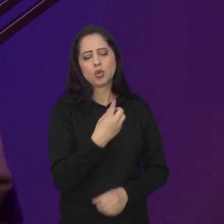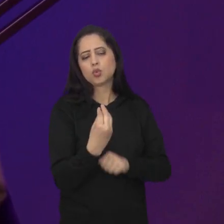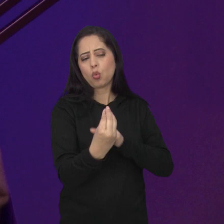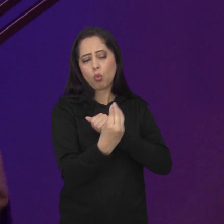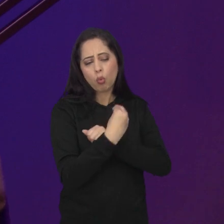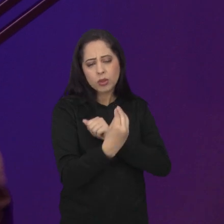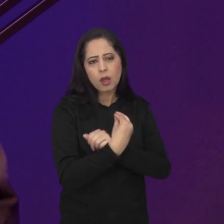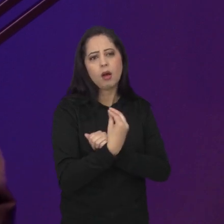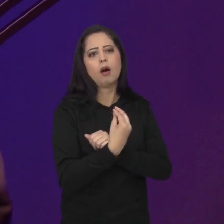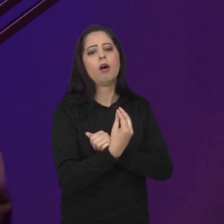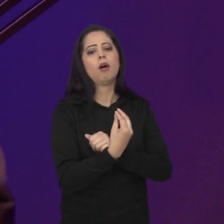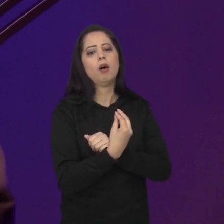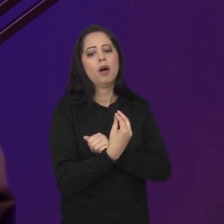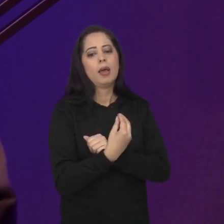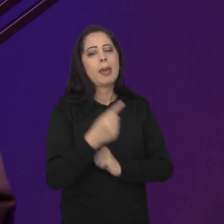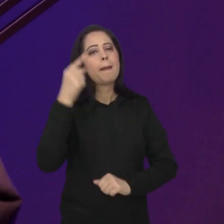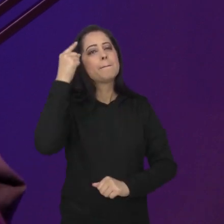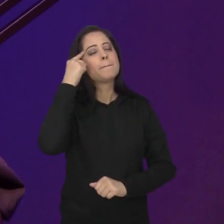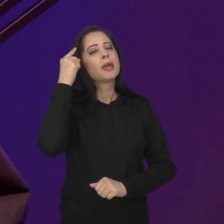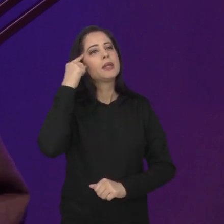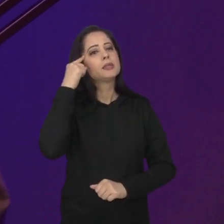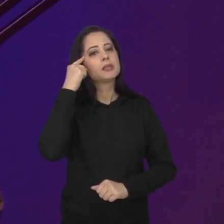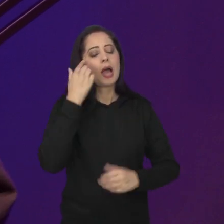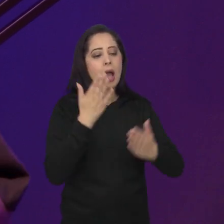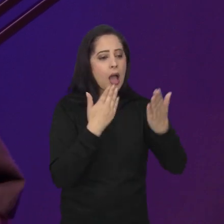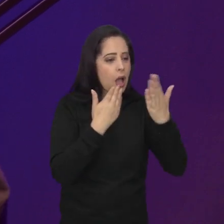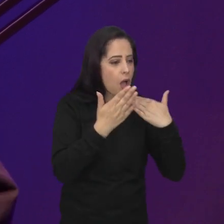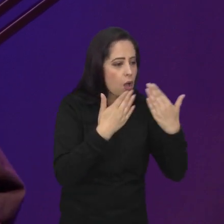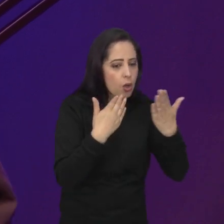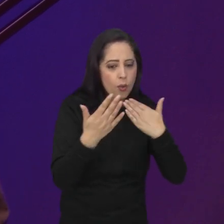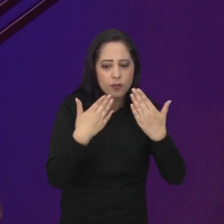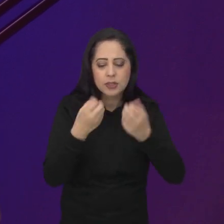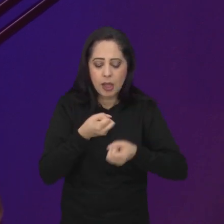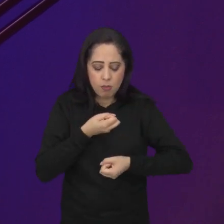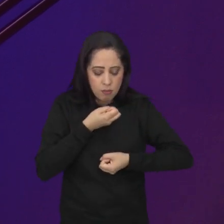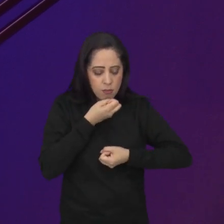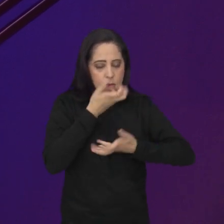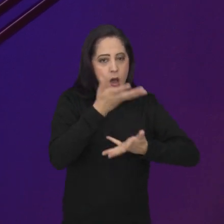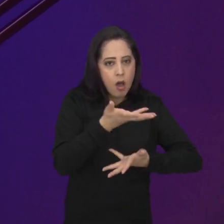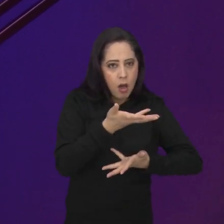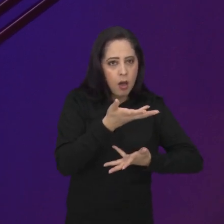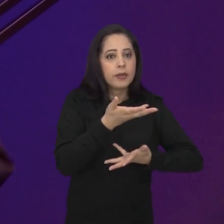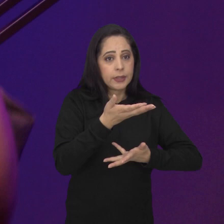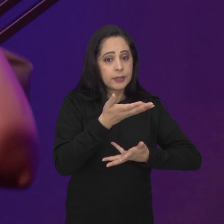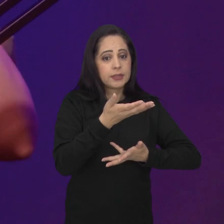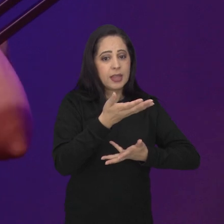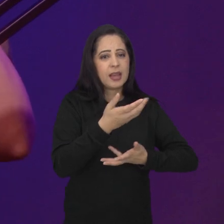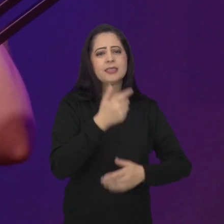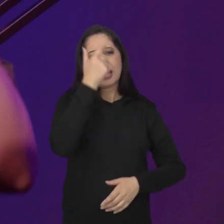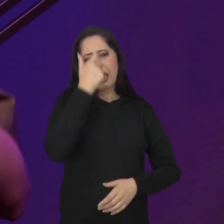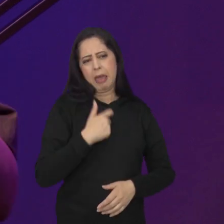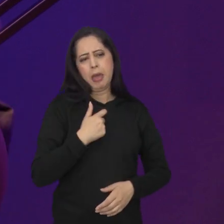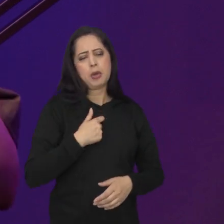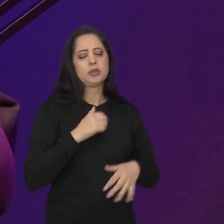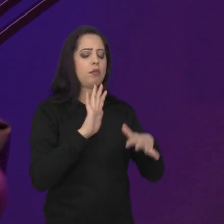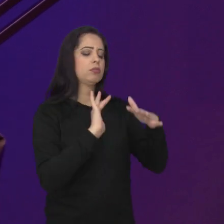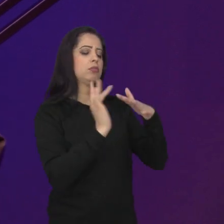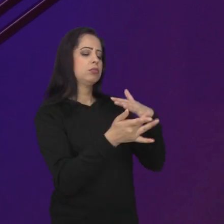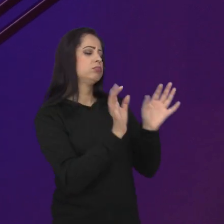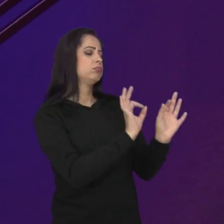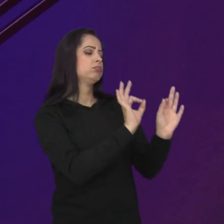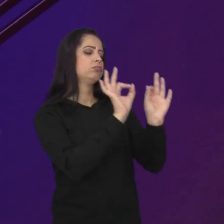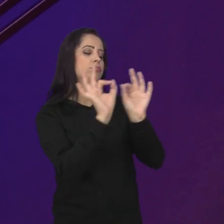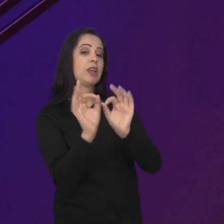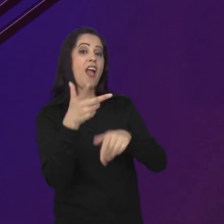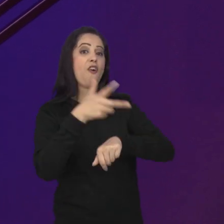se cuidar, né? E pensar em tudo isso, em conversar e falar sobre tudo isso. Esses dias eu tava nas redes sociais